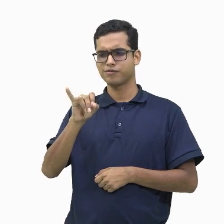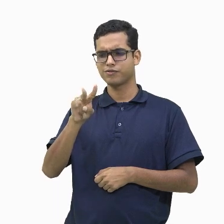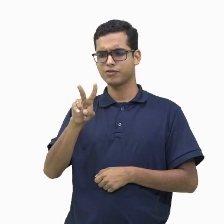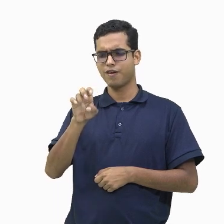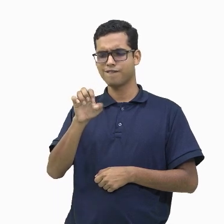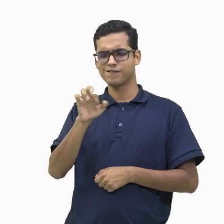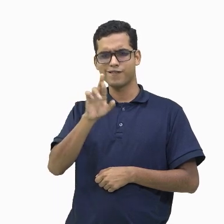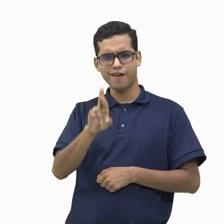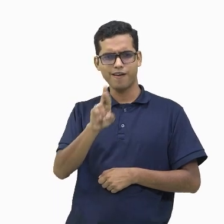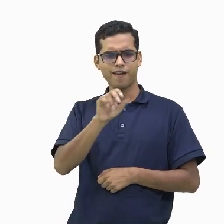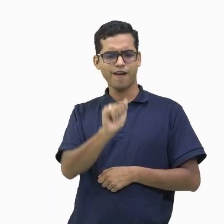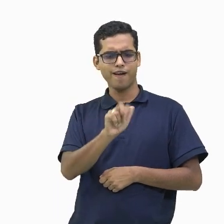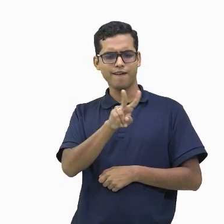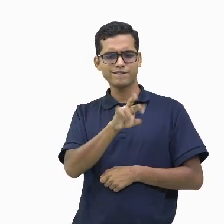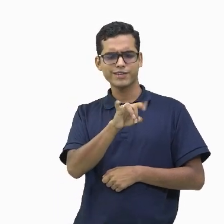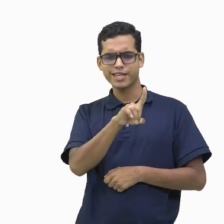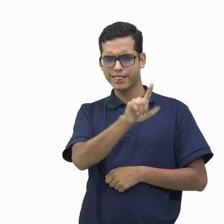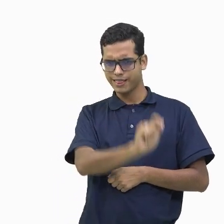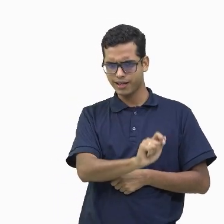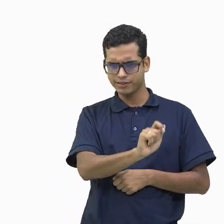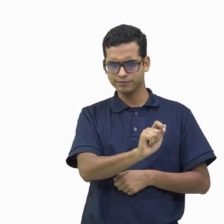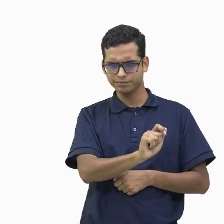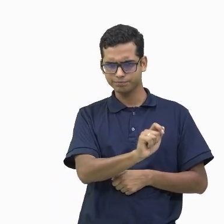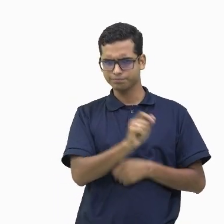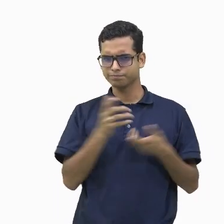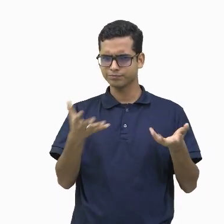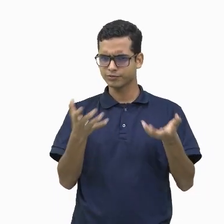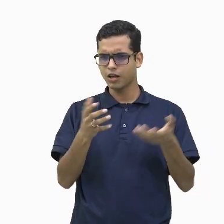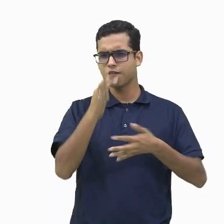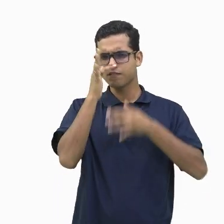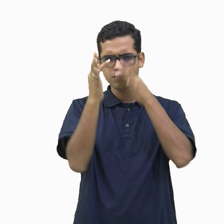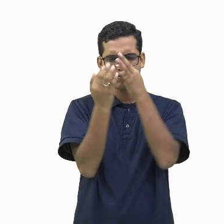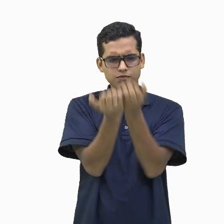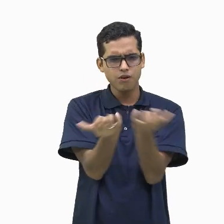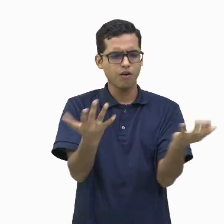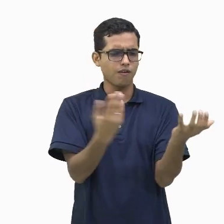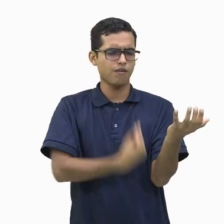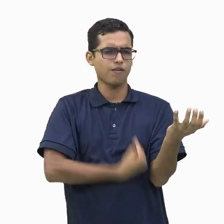nova experiência, quer viver algo, enfim, nesse sentido, você estaria